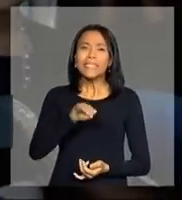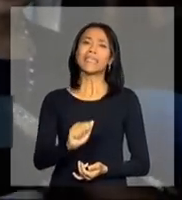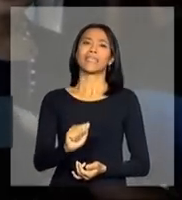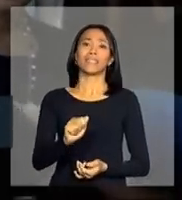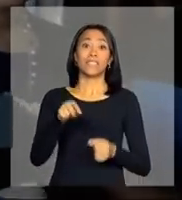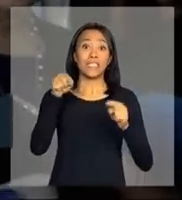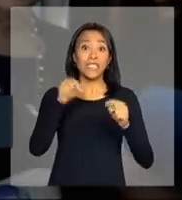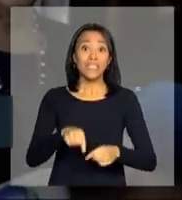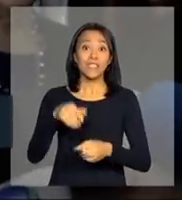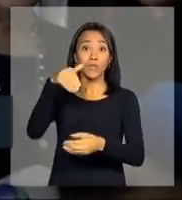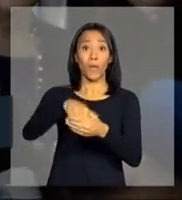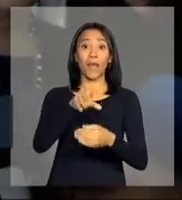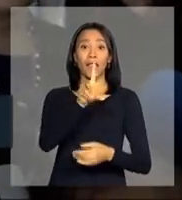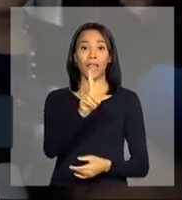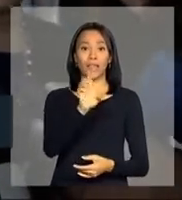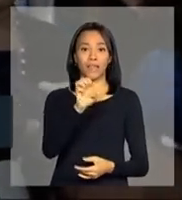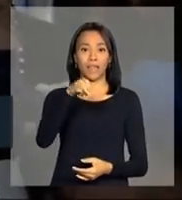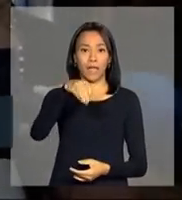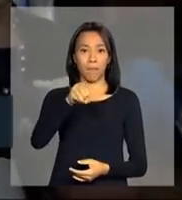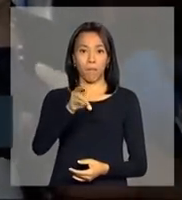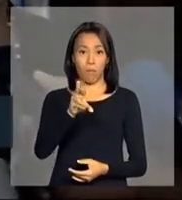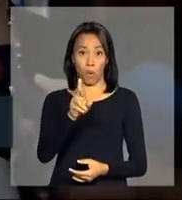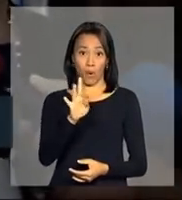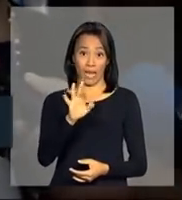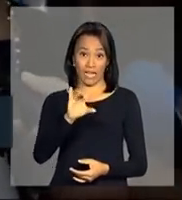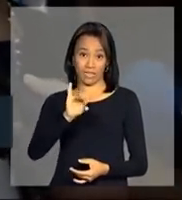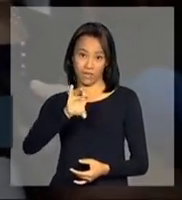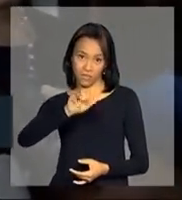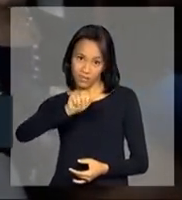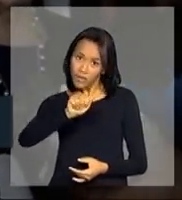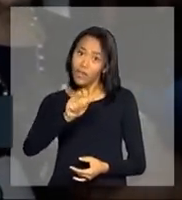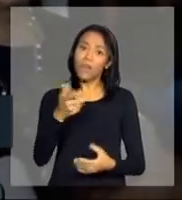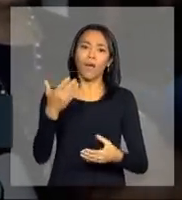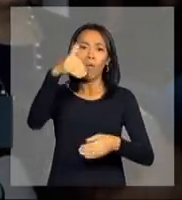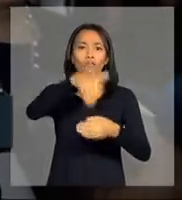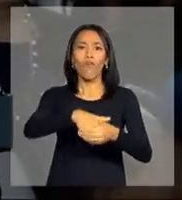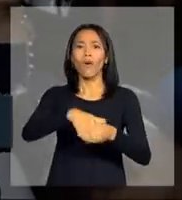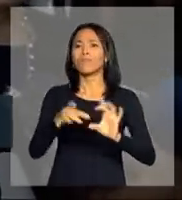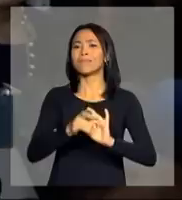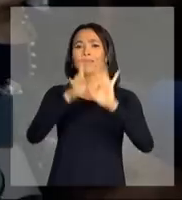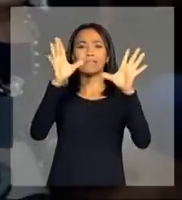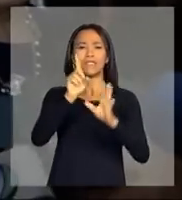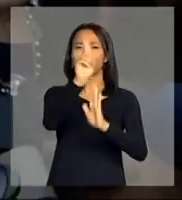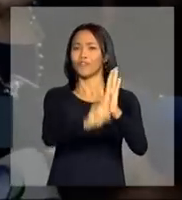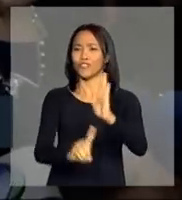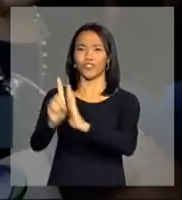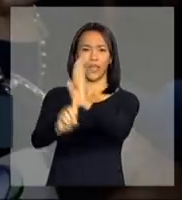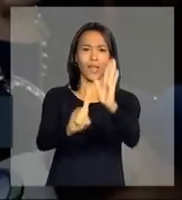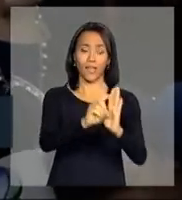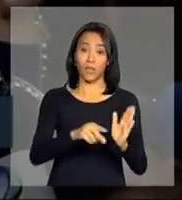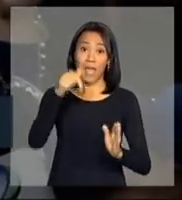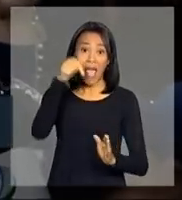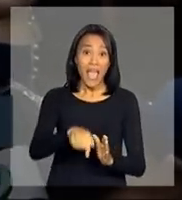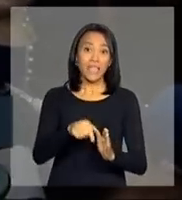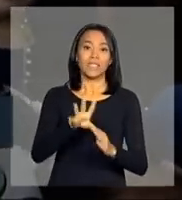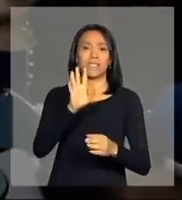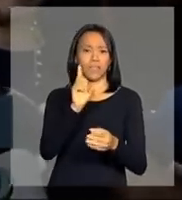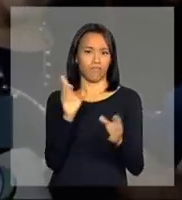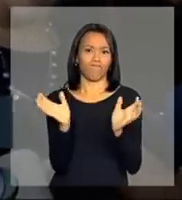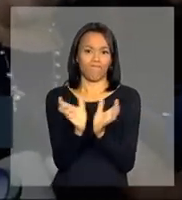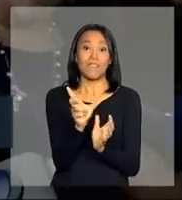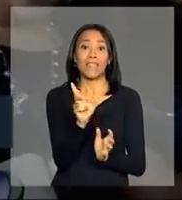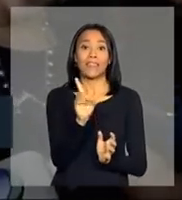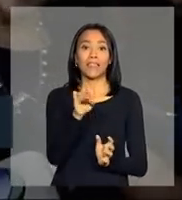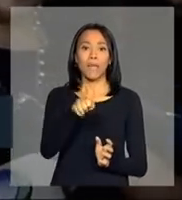uma democracia, minha filha. Nós estamos numa democracia. Uma democracia, ela não elimina a